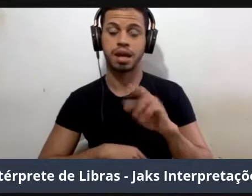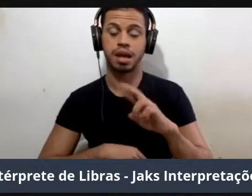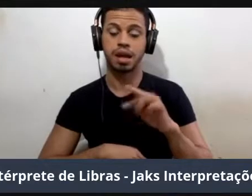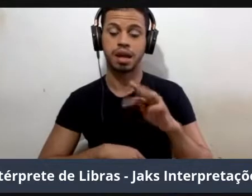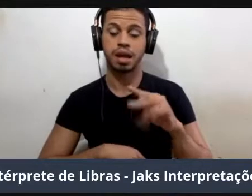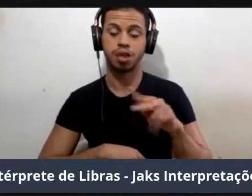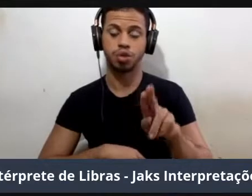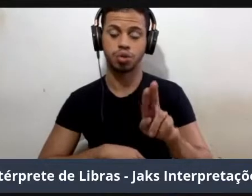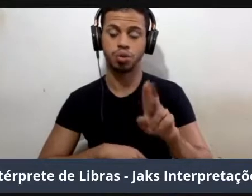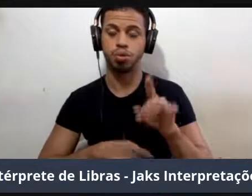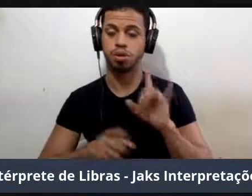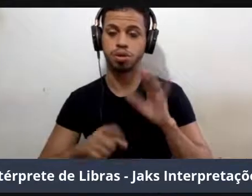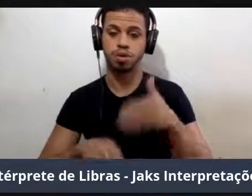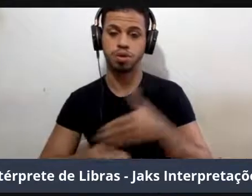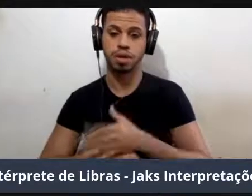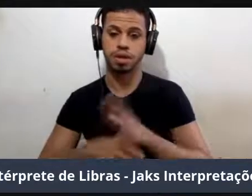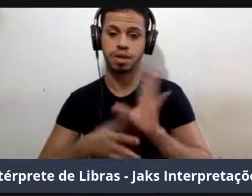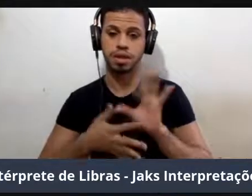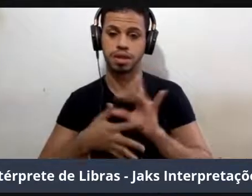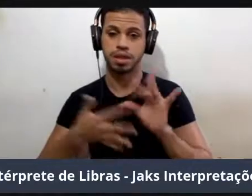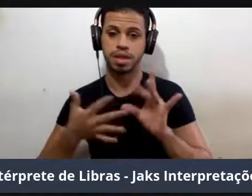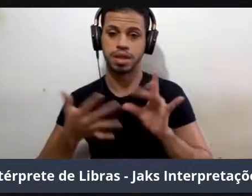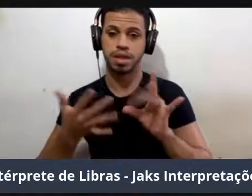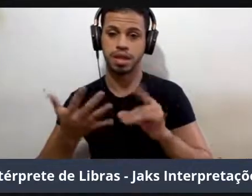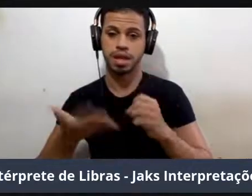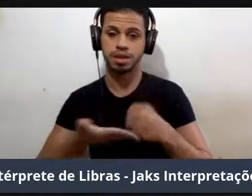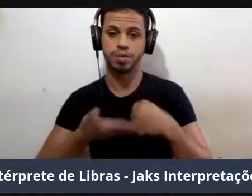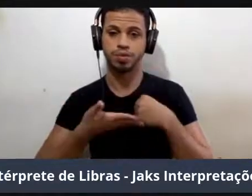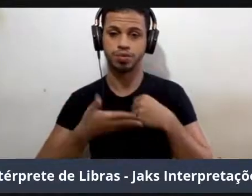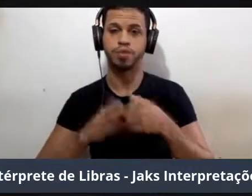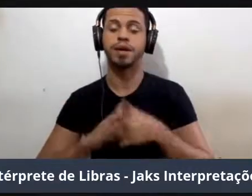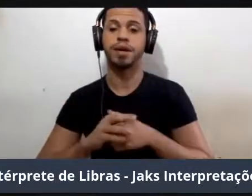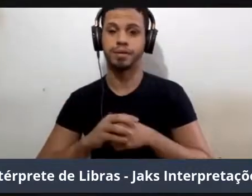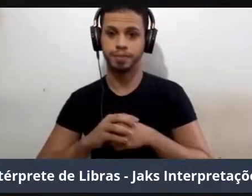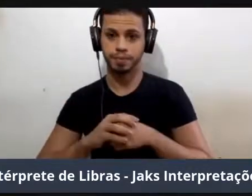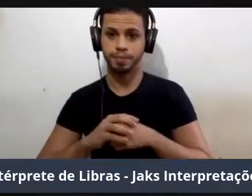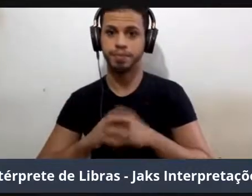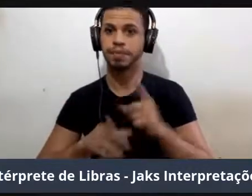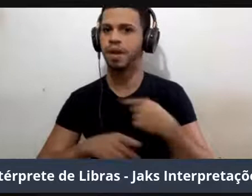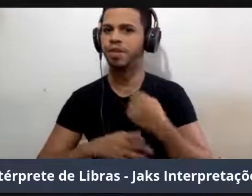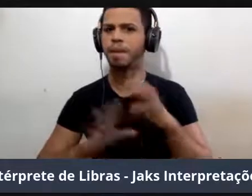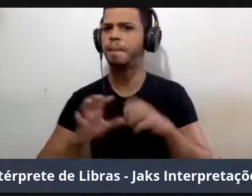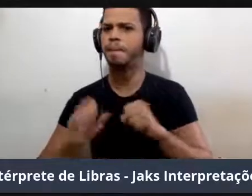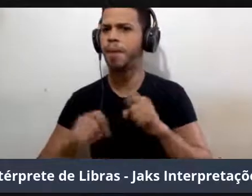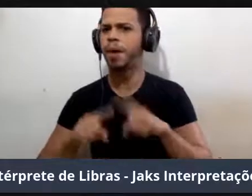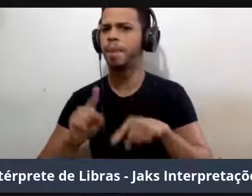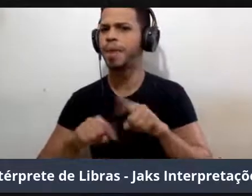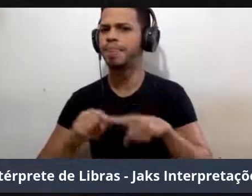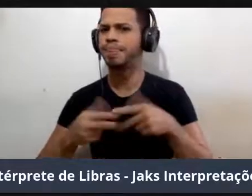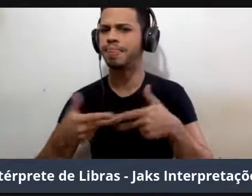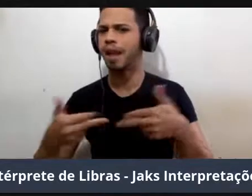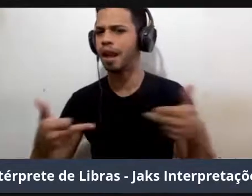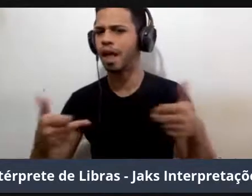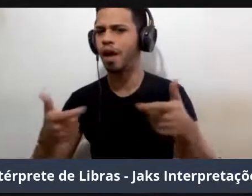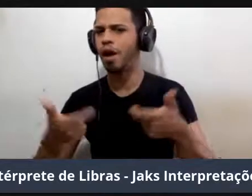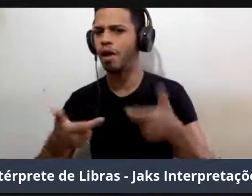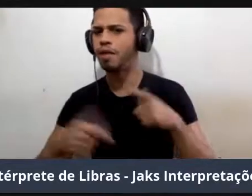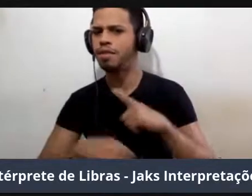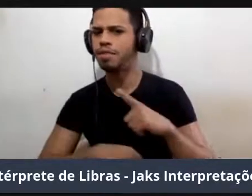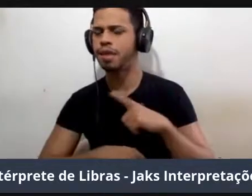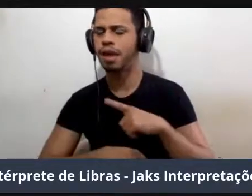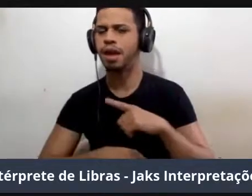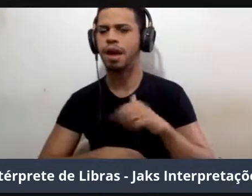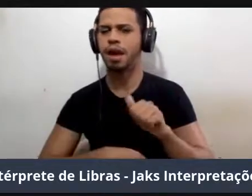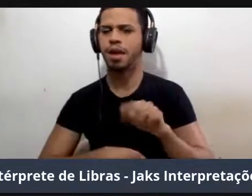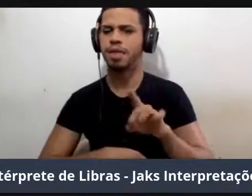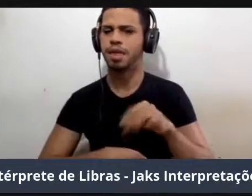nesse detalhe de nos ajudar. Itacaratu que a gente pega o material, onde pega a DNV também